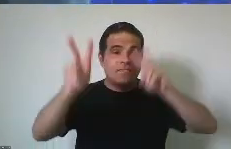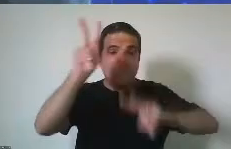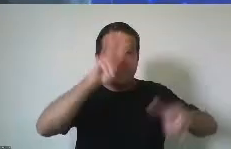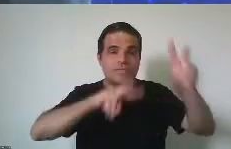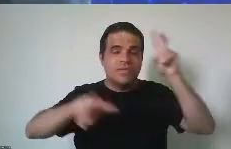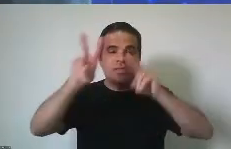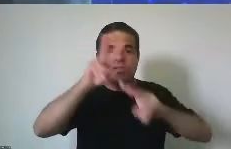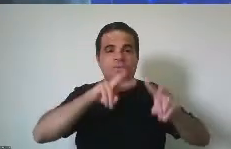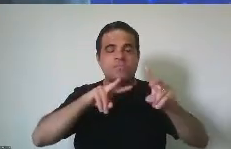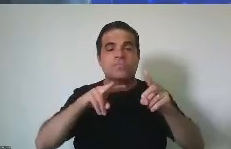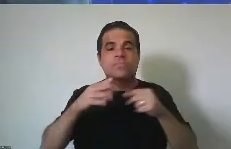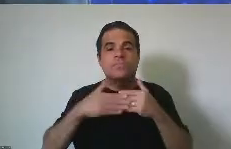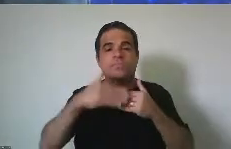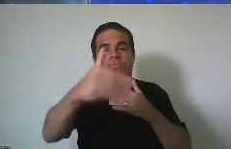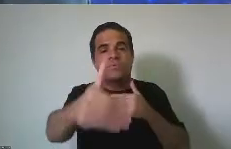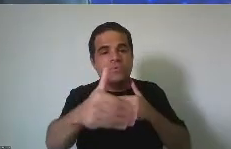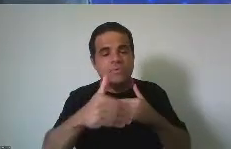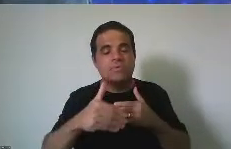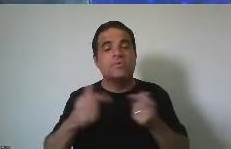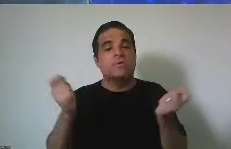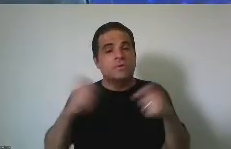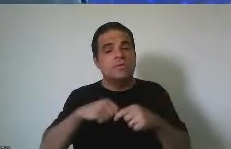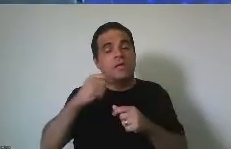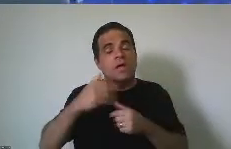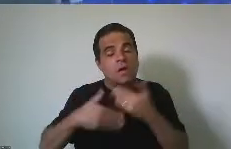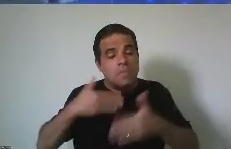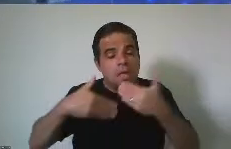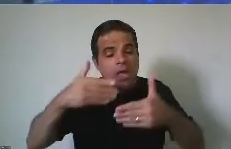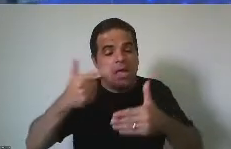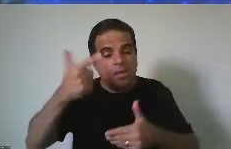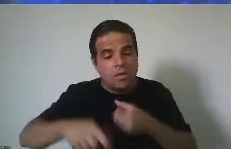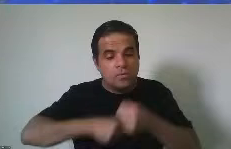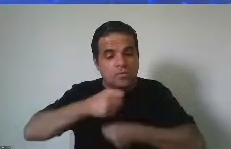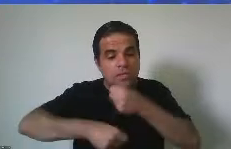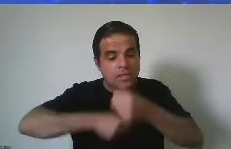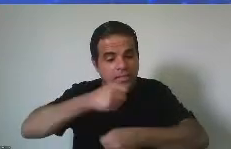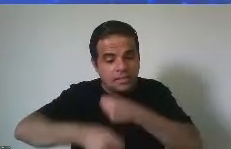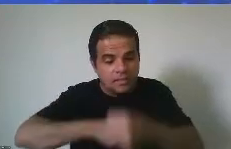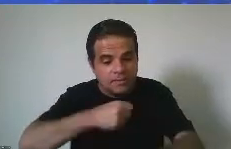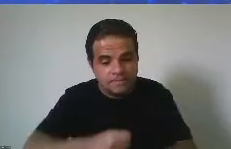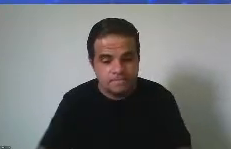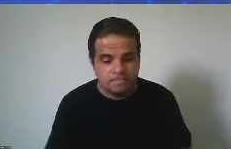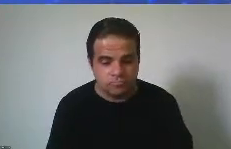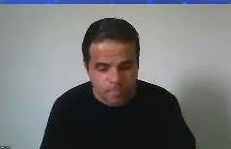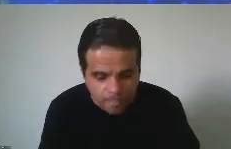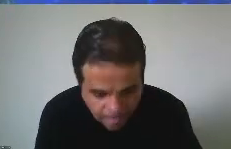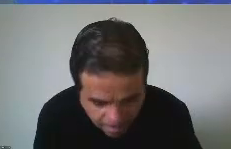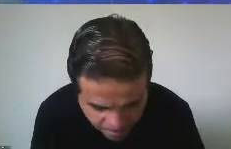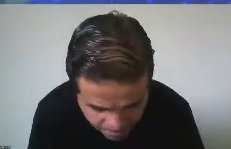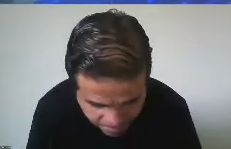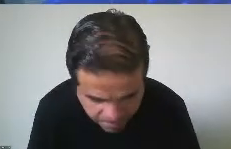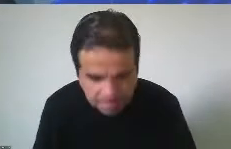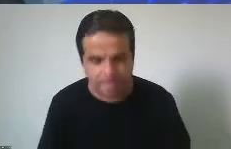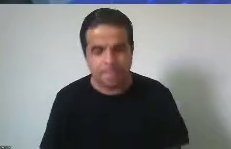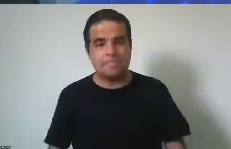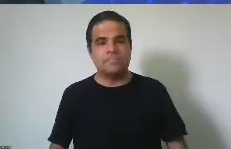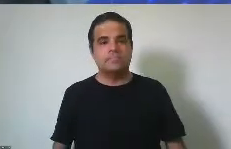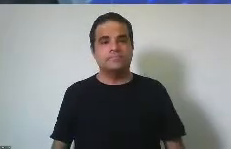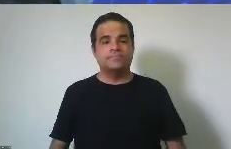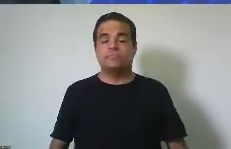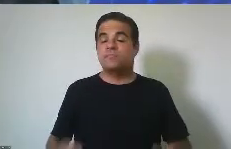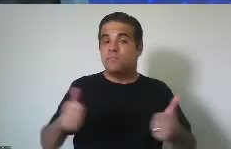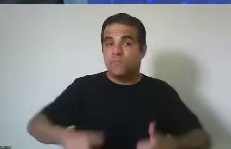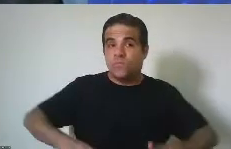patamar de investimento aumenta muito nos próximos anos mas aqui sempre que melhorias